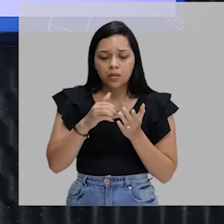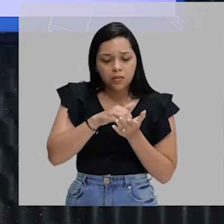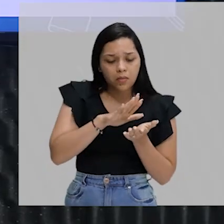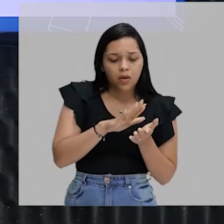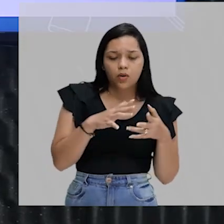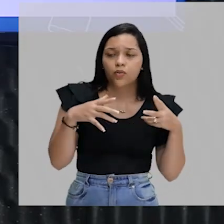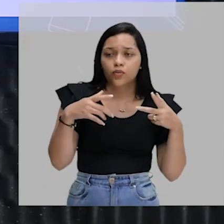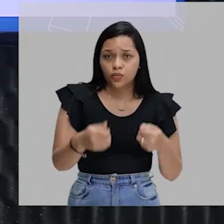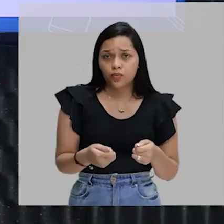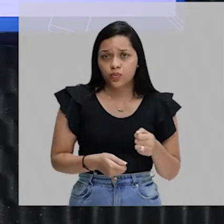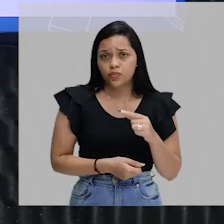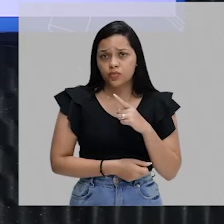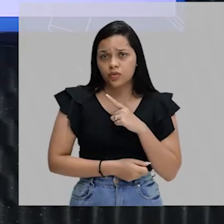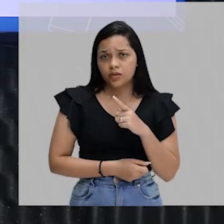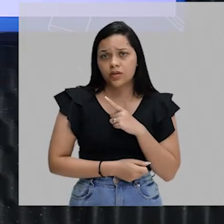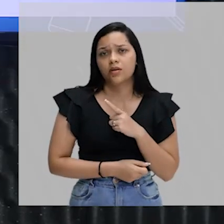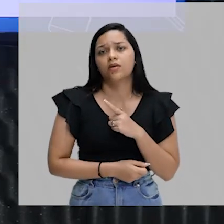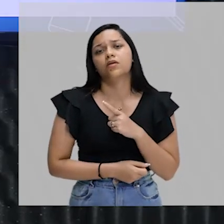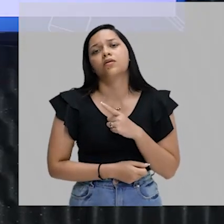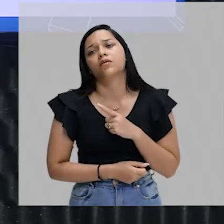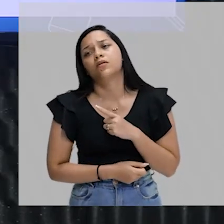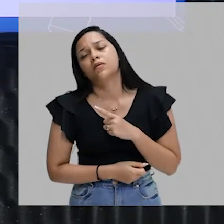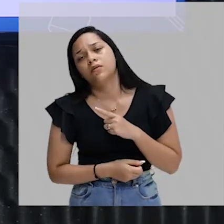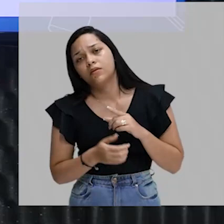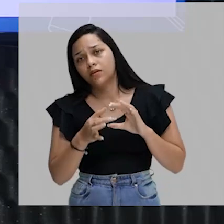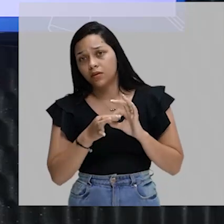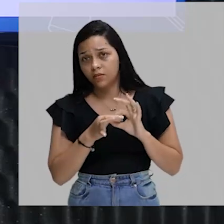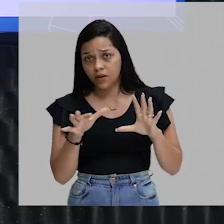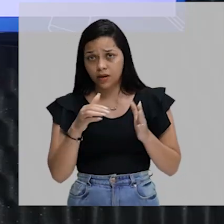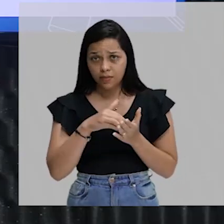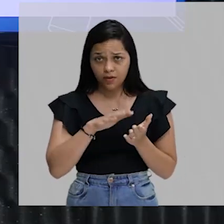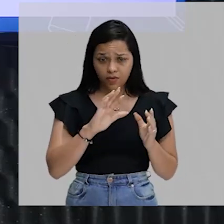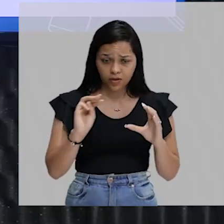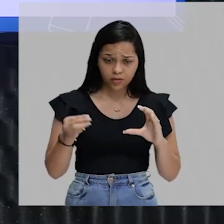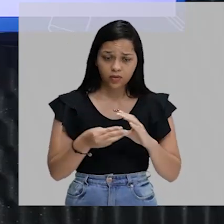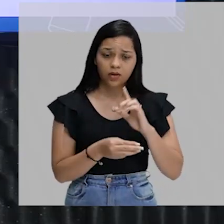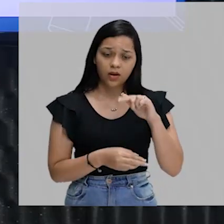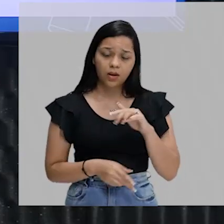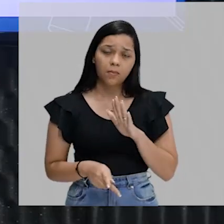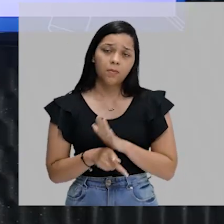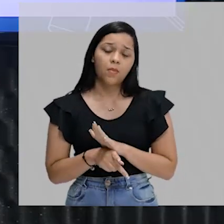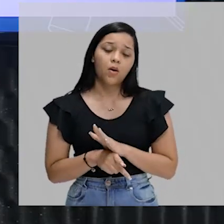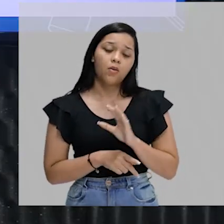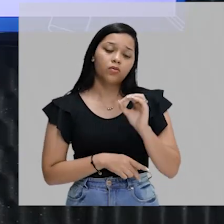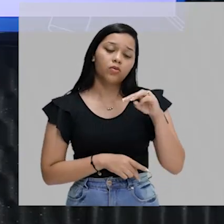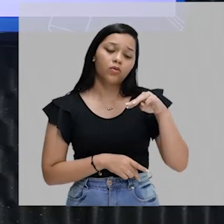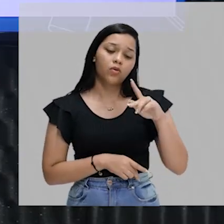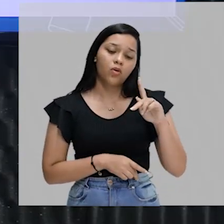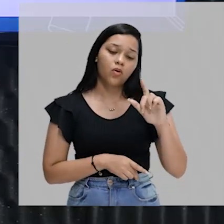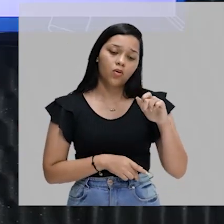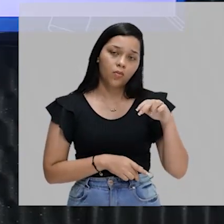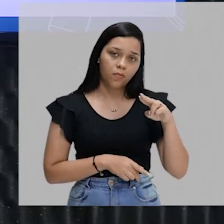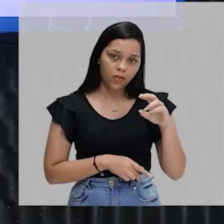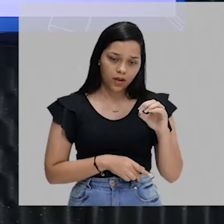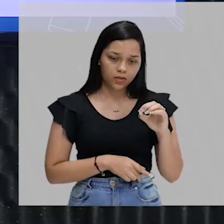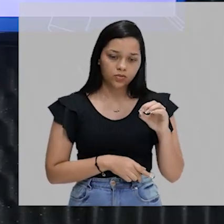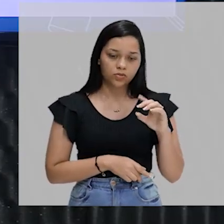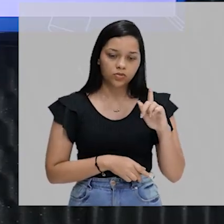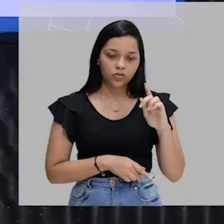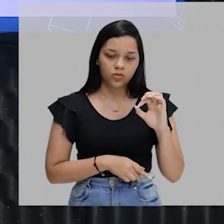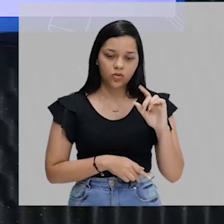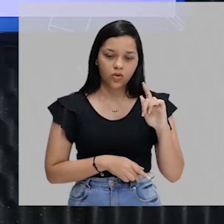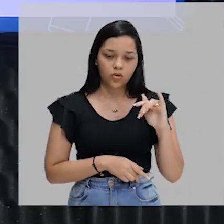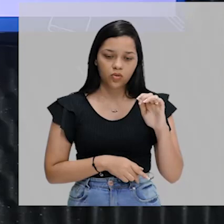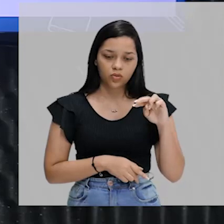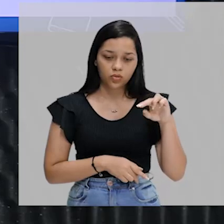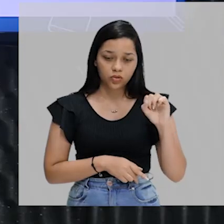célula produz que é liberada para fora da célula é o complexo de Golgi que faz isso, tá?